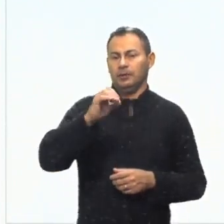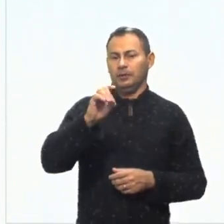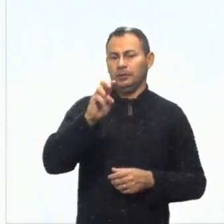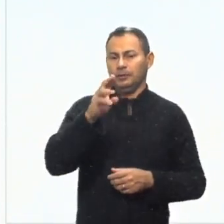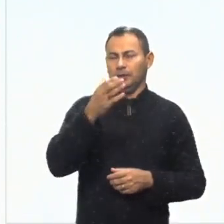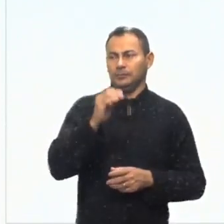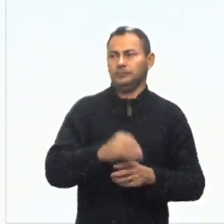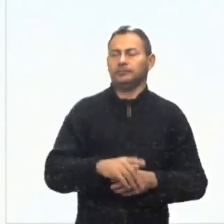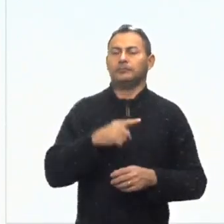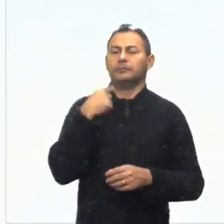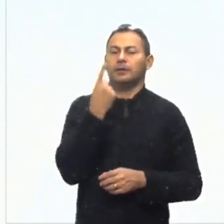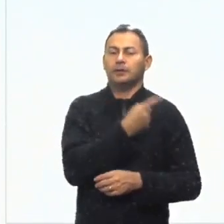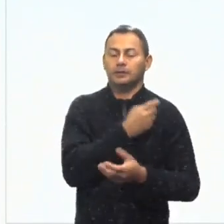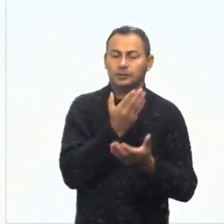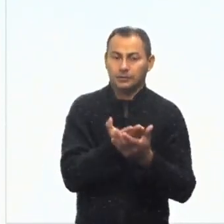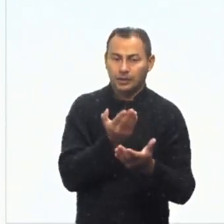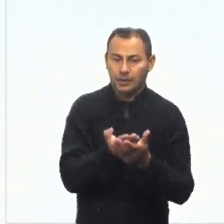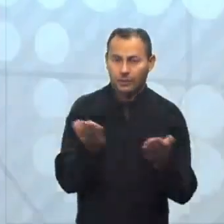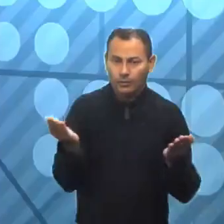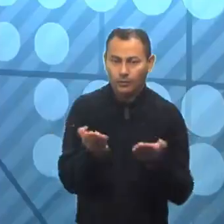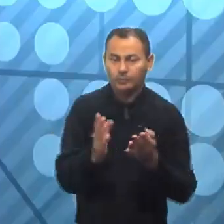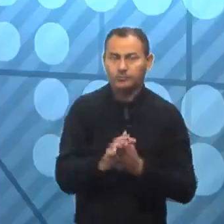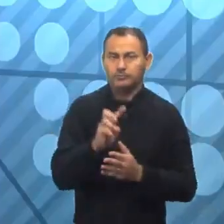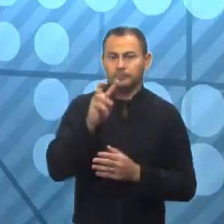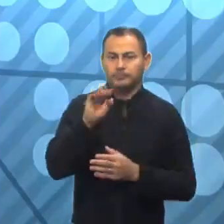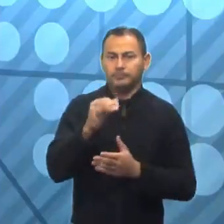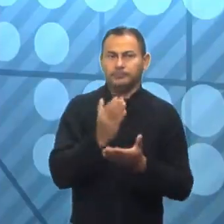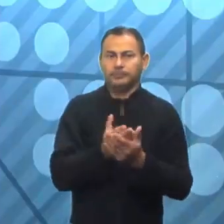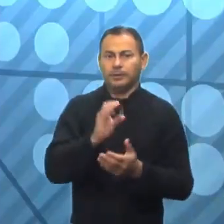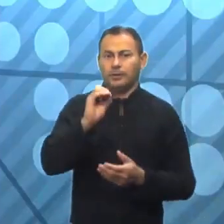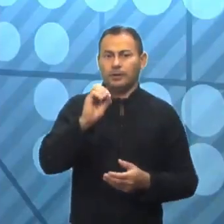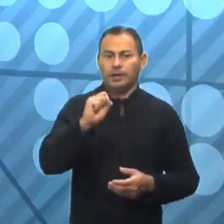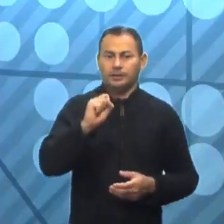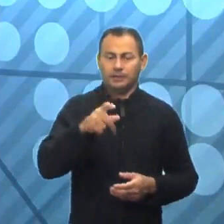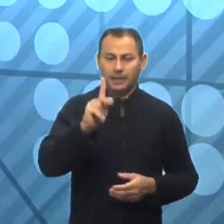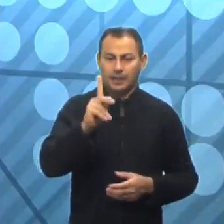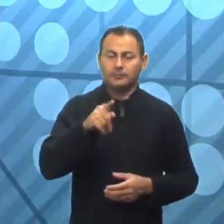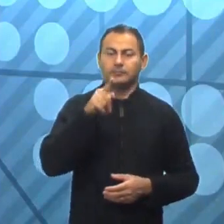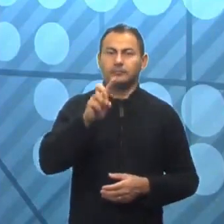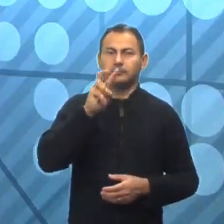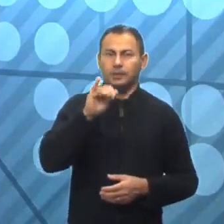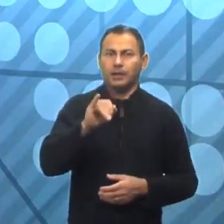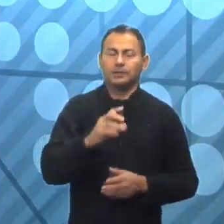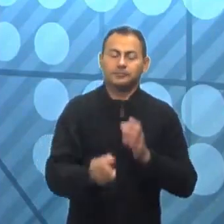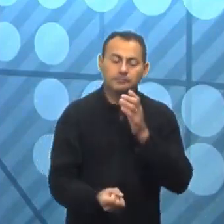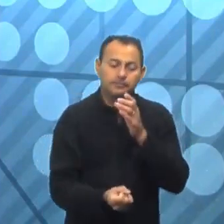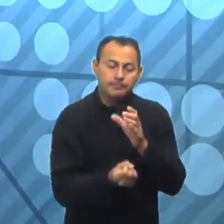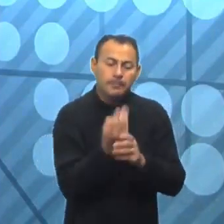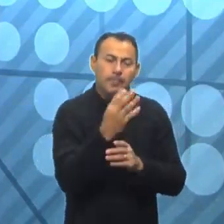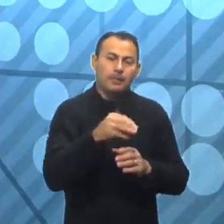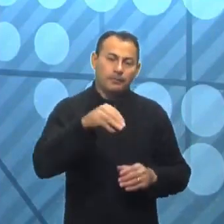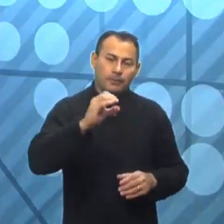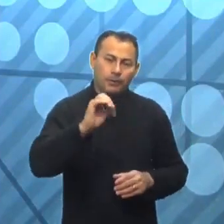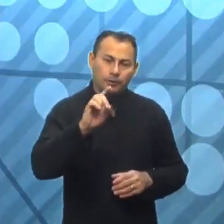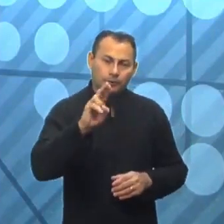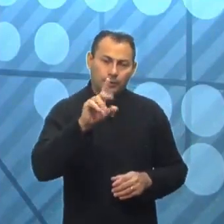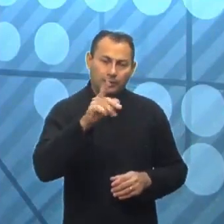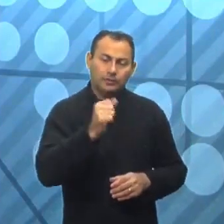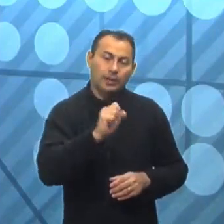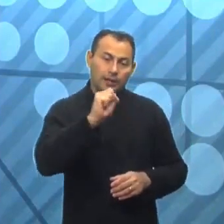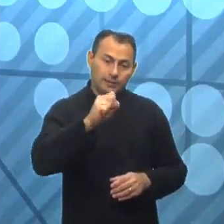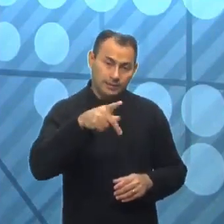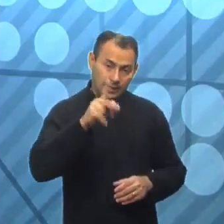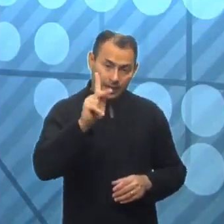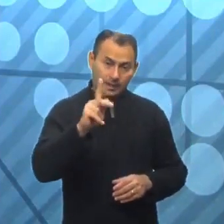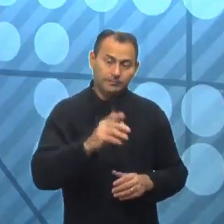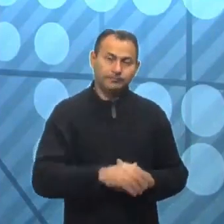modulação que a gente vai estudar hoje. Então, a gente vai estudar o ASK, ou seja, você vai criar uma modulação ASK utilizando